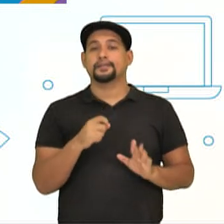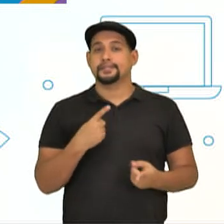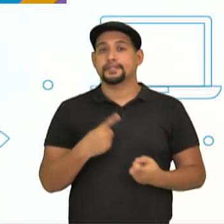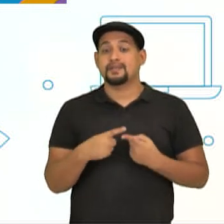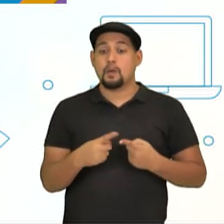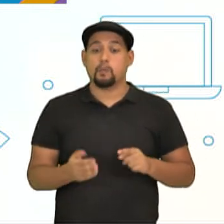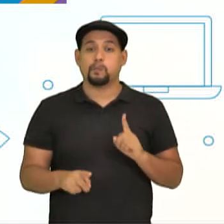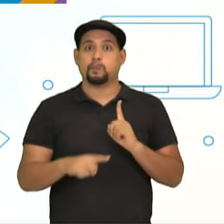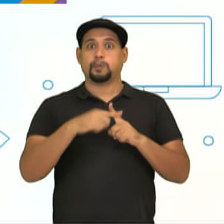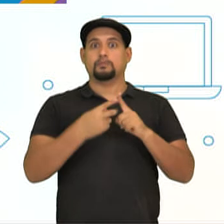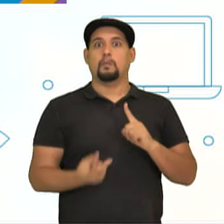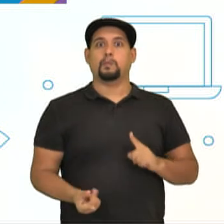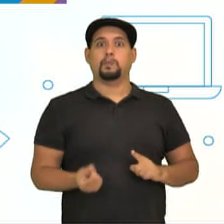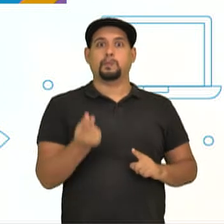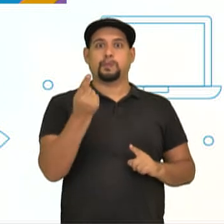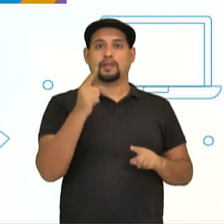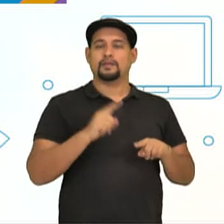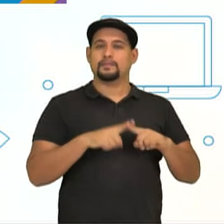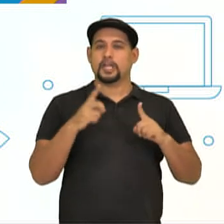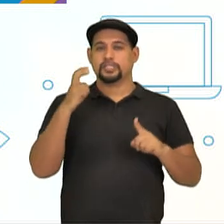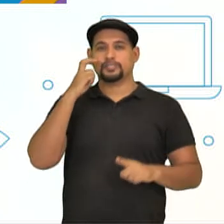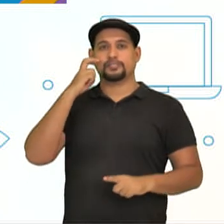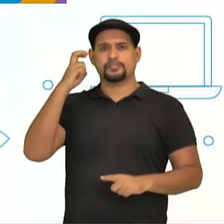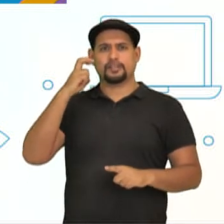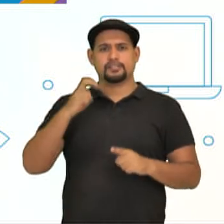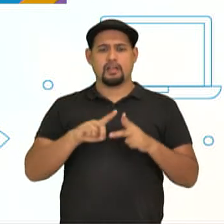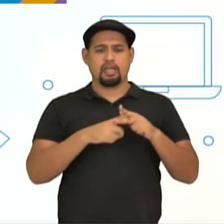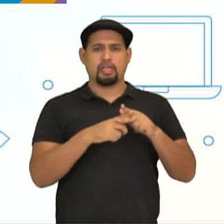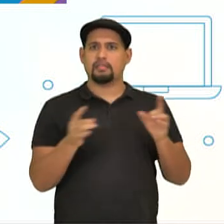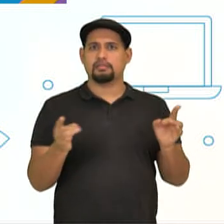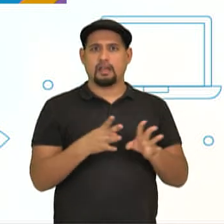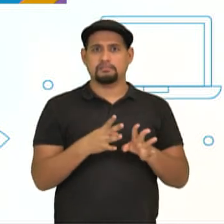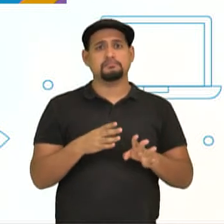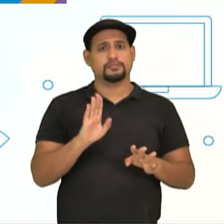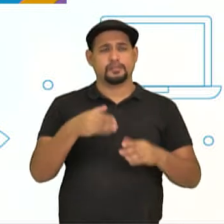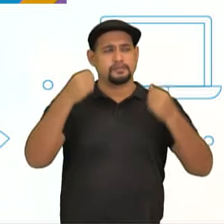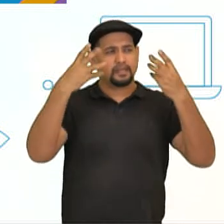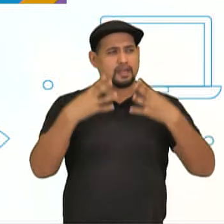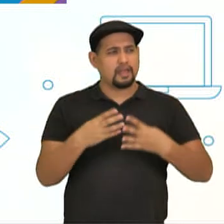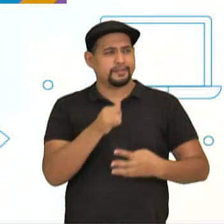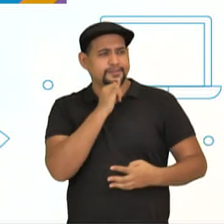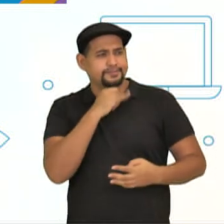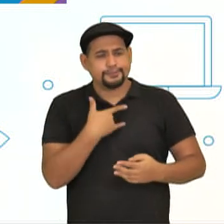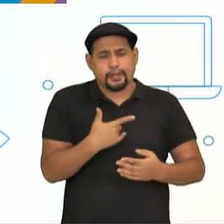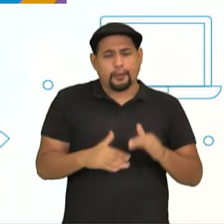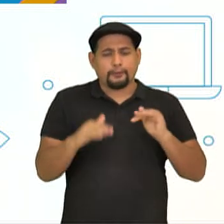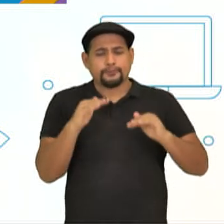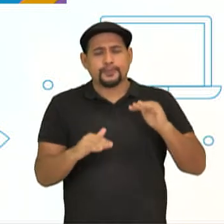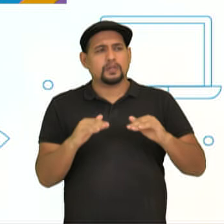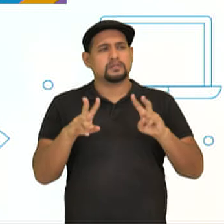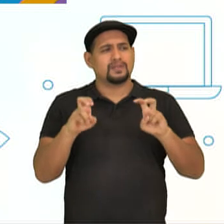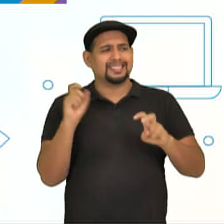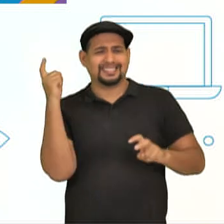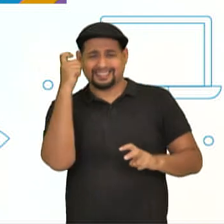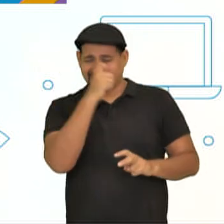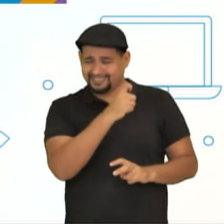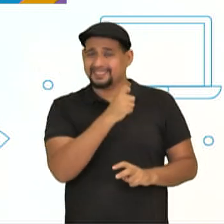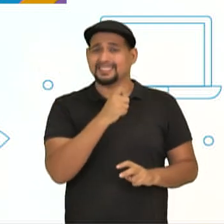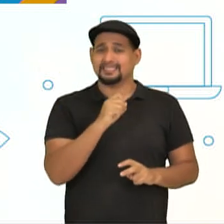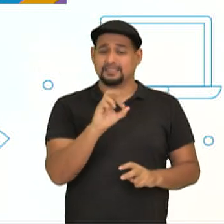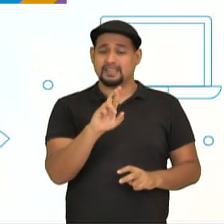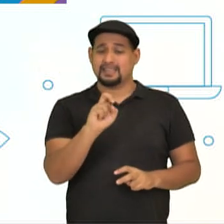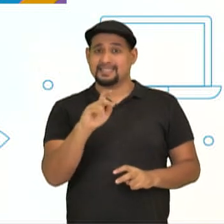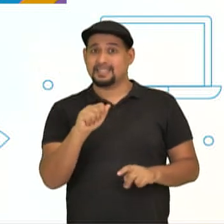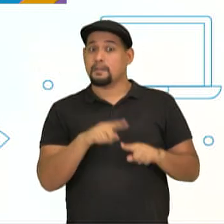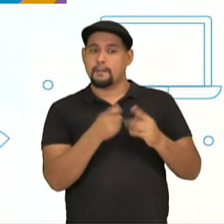mais dinheiro. A inteligência resolve todos os problemas. Aquilo que eu falei, você não tem controle sobre as receitas, é muito mais difícil, mas sobre